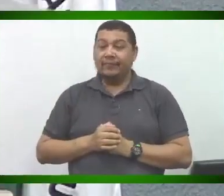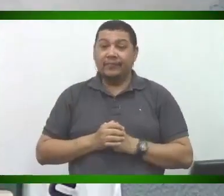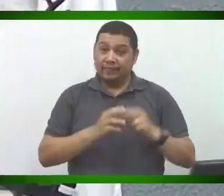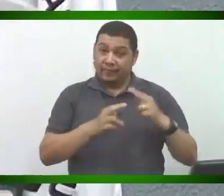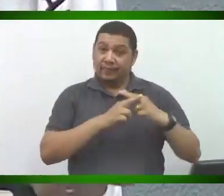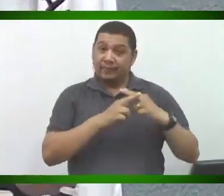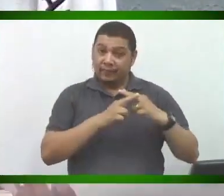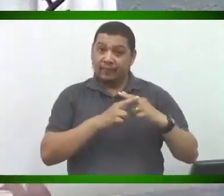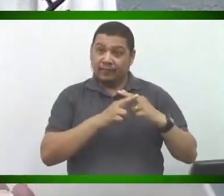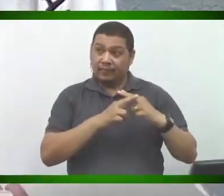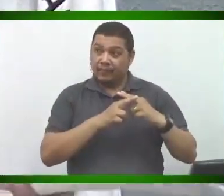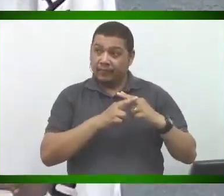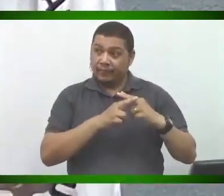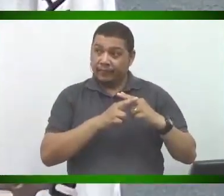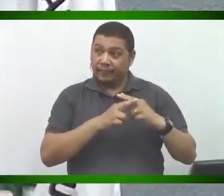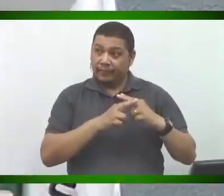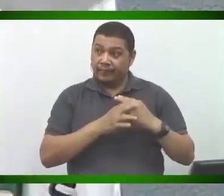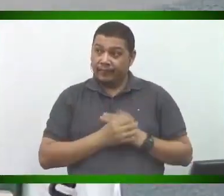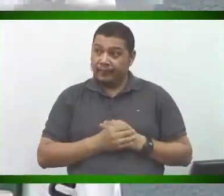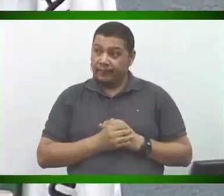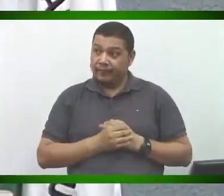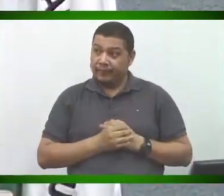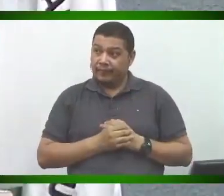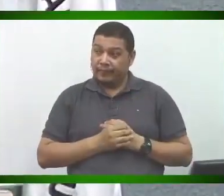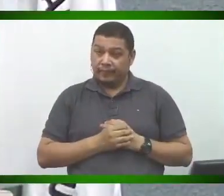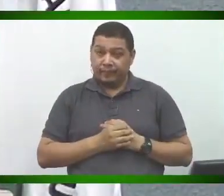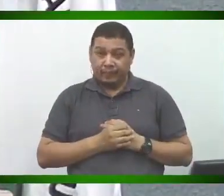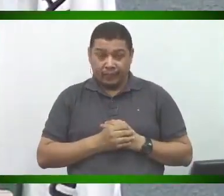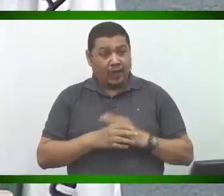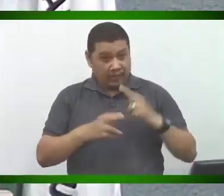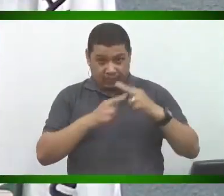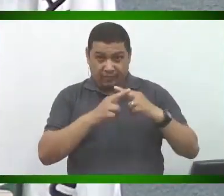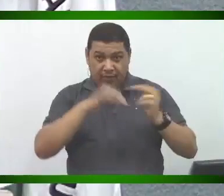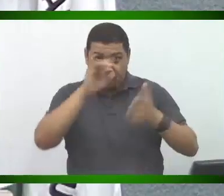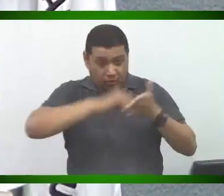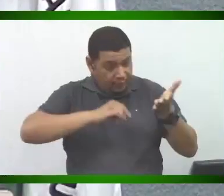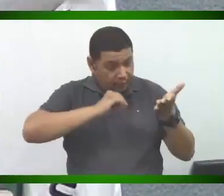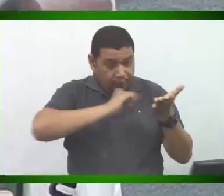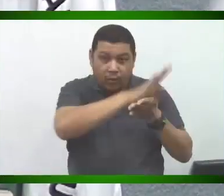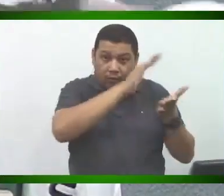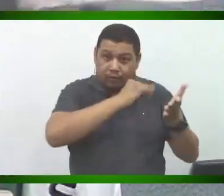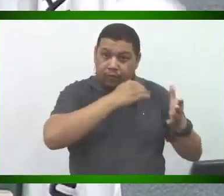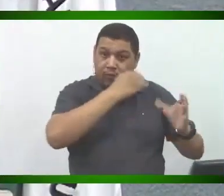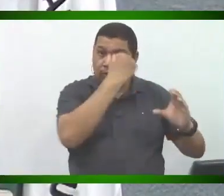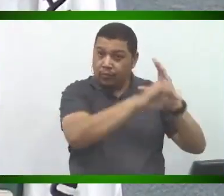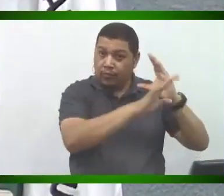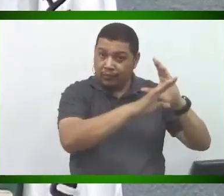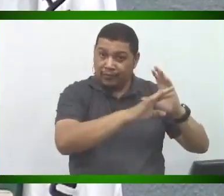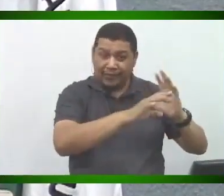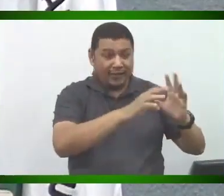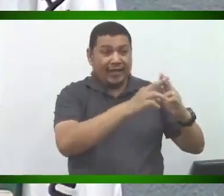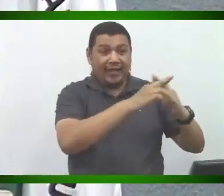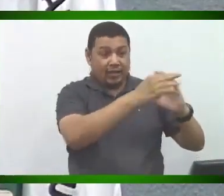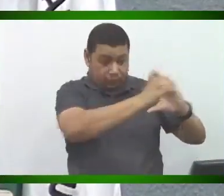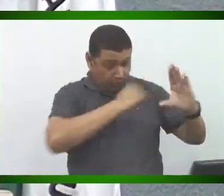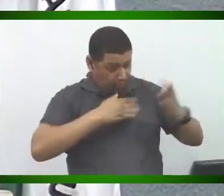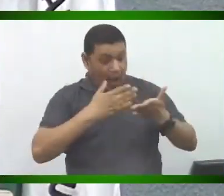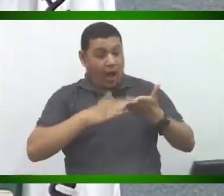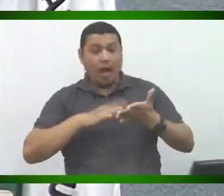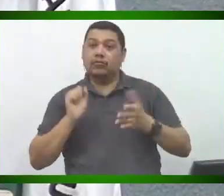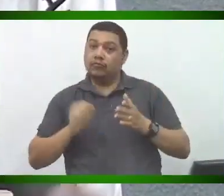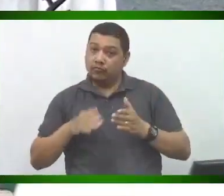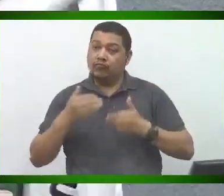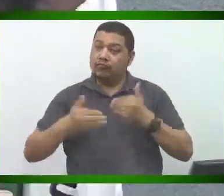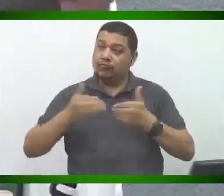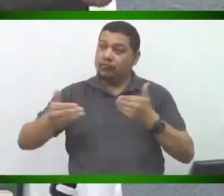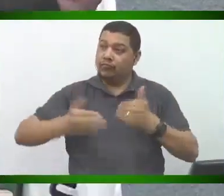tem me respondido documentos que a coisa está andando. Aonde eu quero chegar? Me manifestei num grupo interno específico que tem,